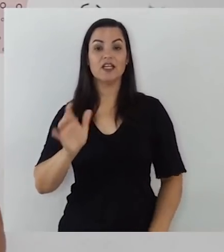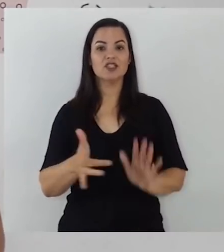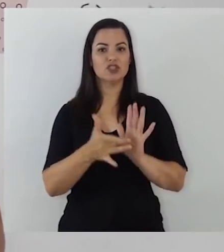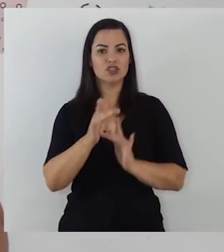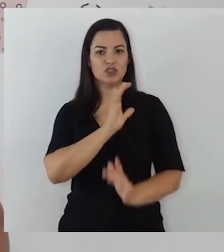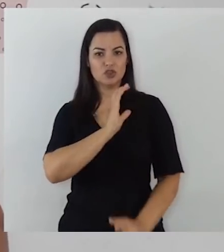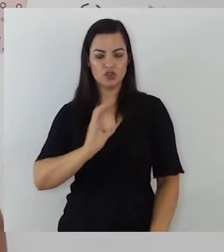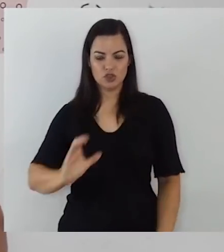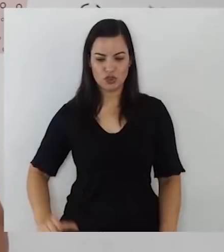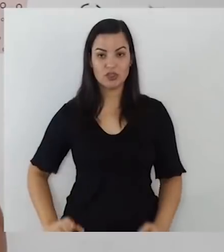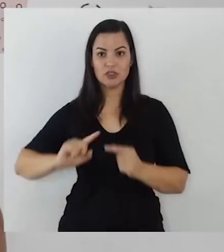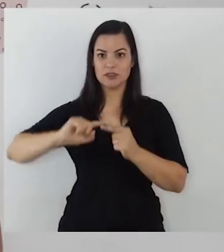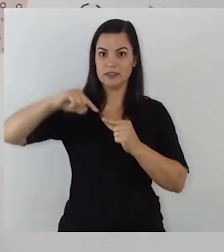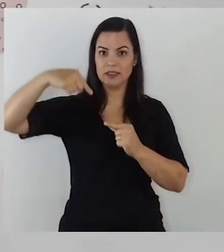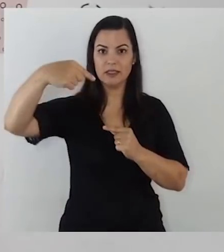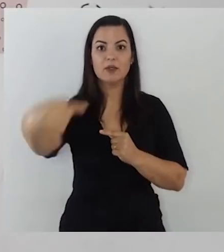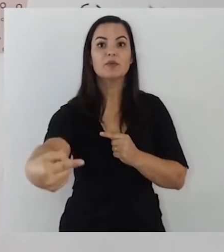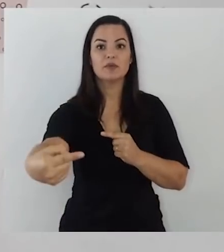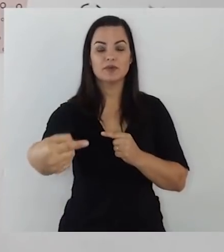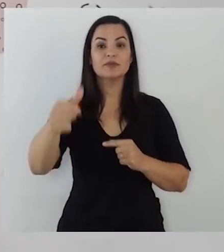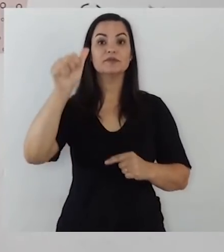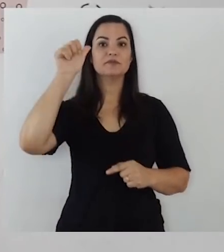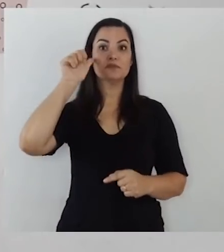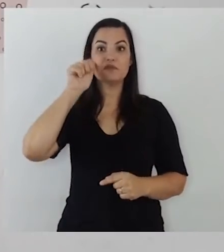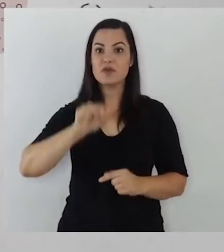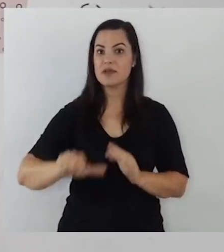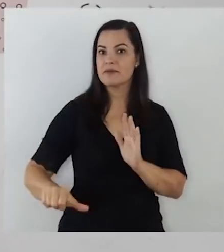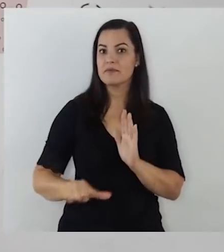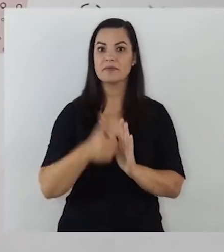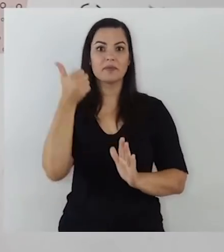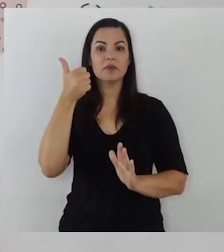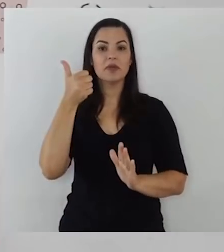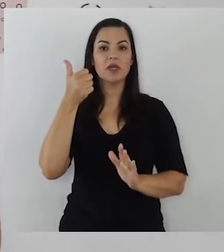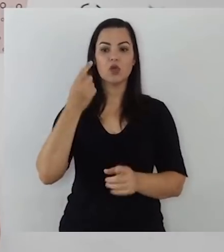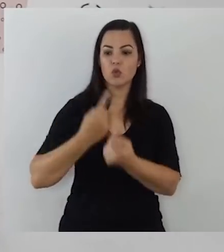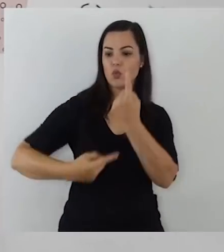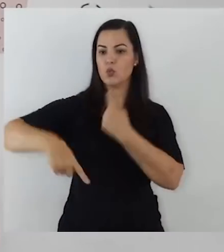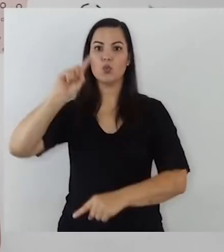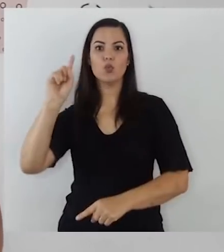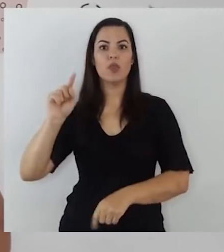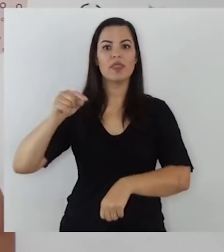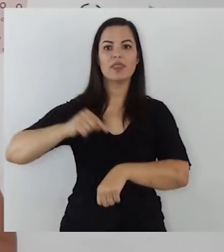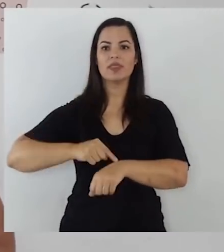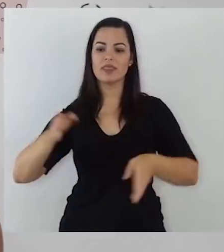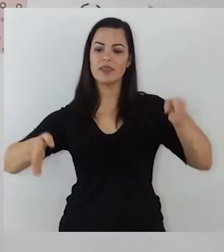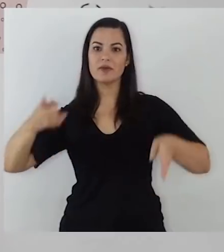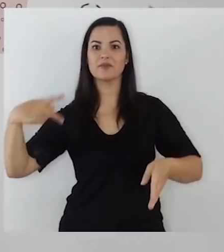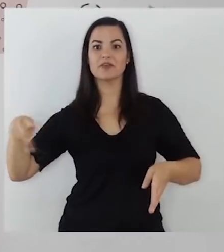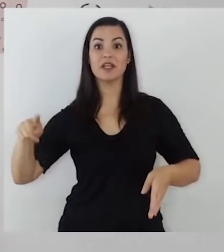o registro da primeira mulher que revolucionou o seu tempo. O nome dela?